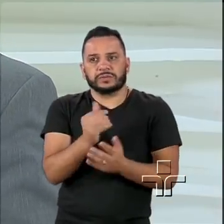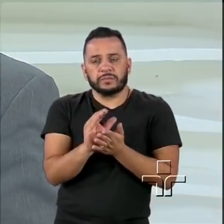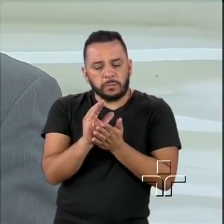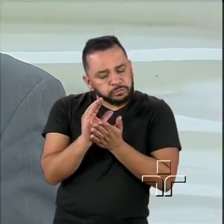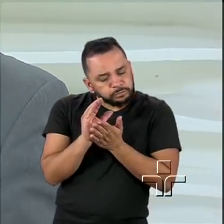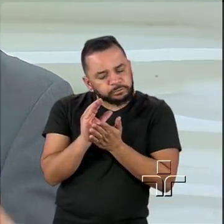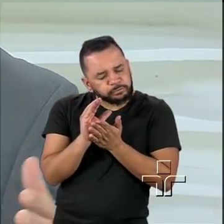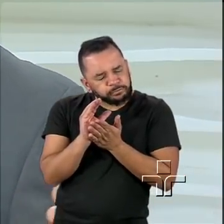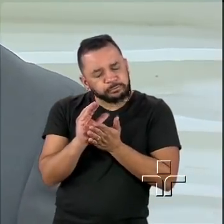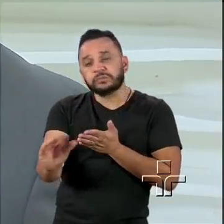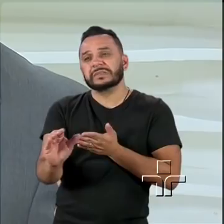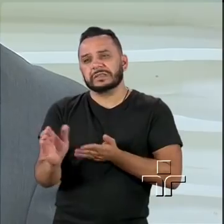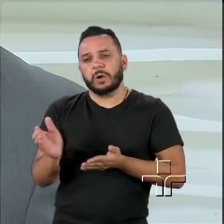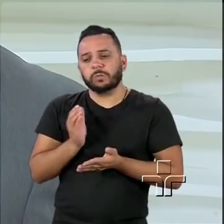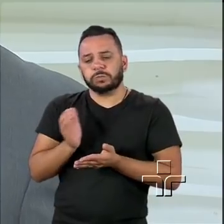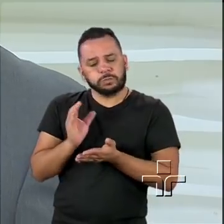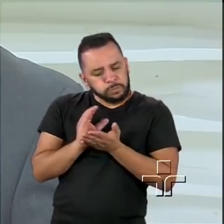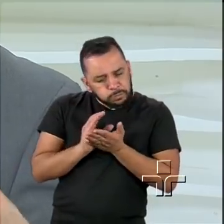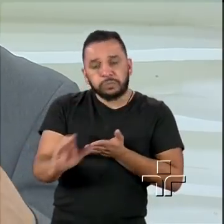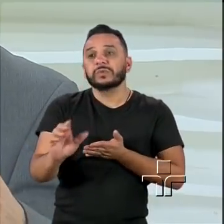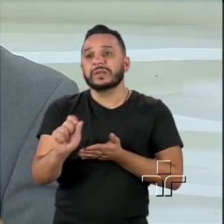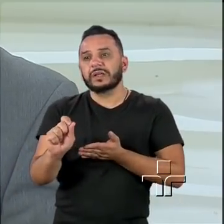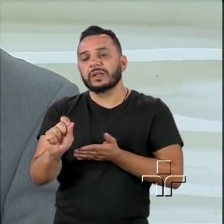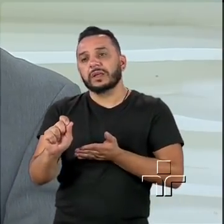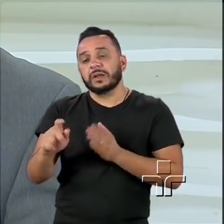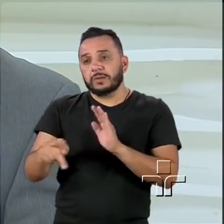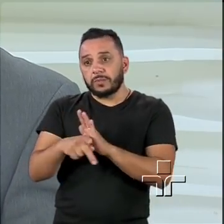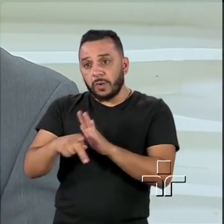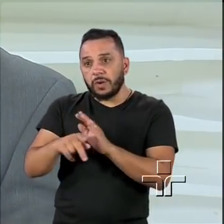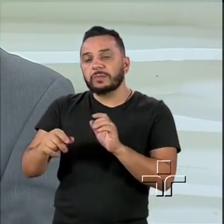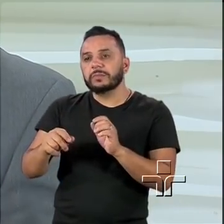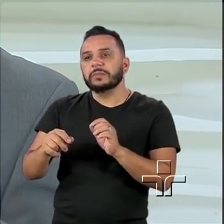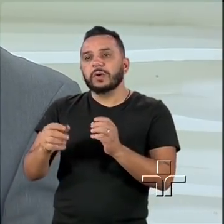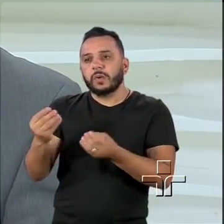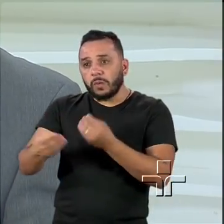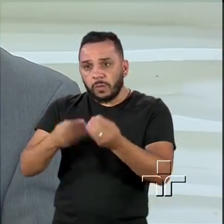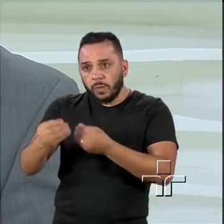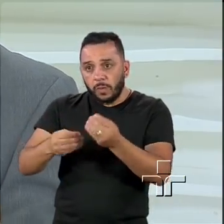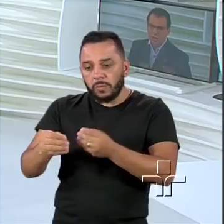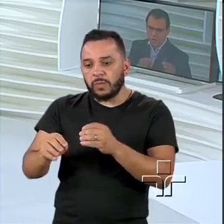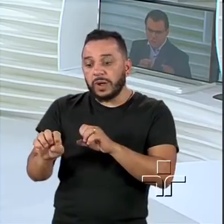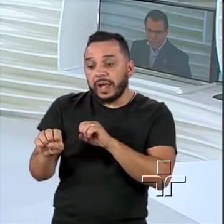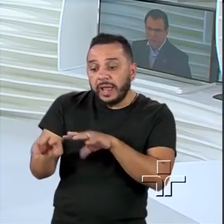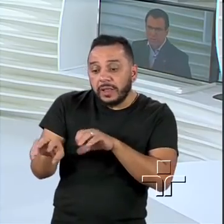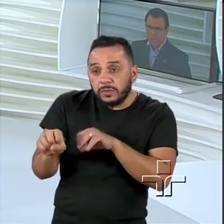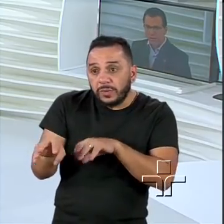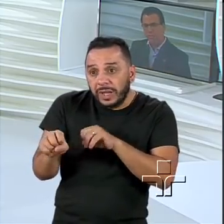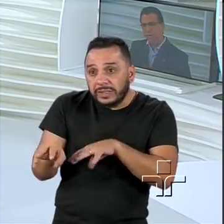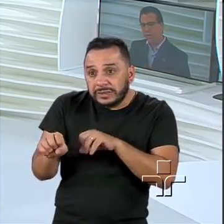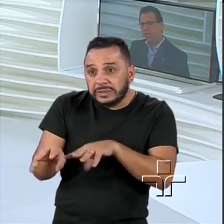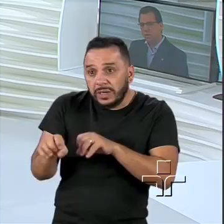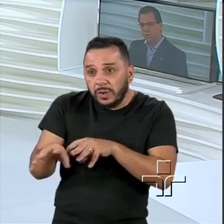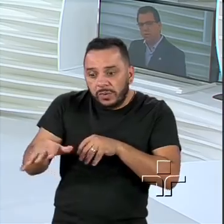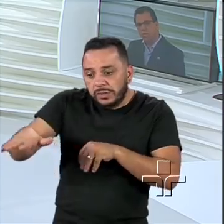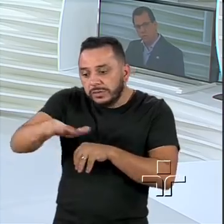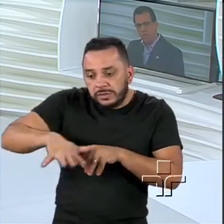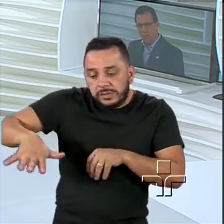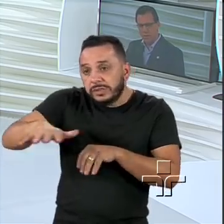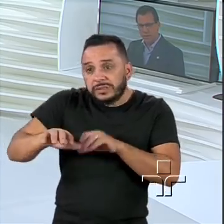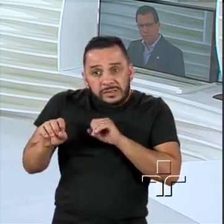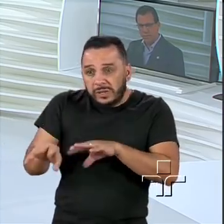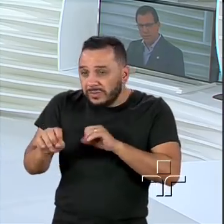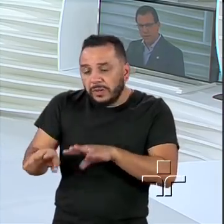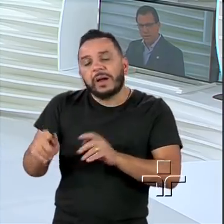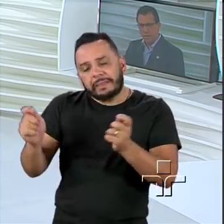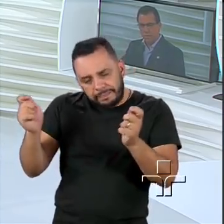pesado no processo educacional de ocupação de território, porque a educação é a chave para a gente melhorar os indicadores, inclusive